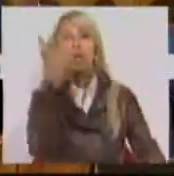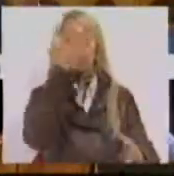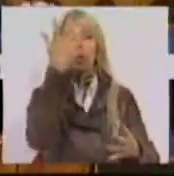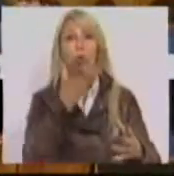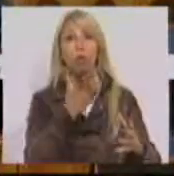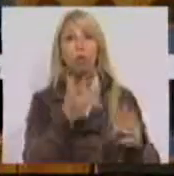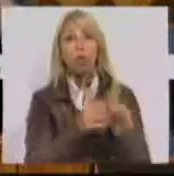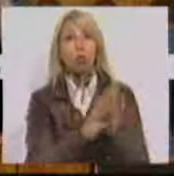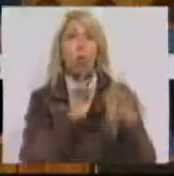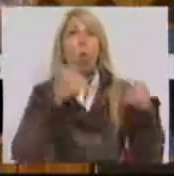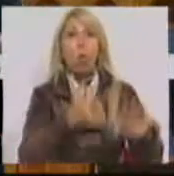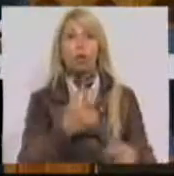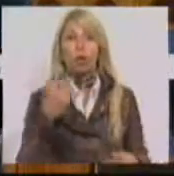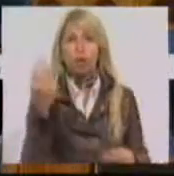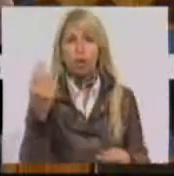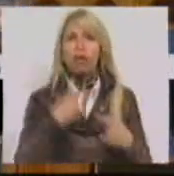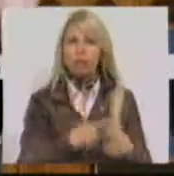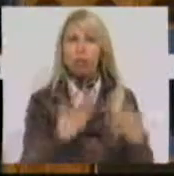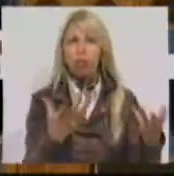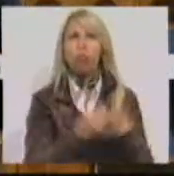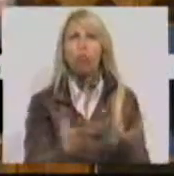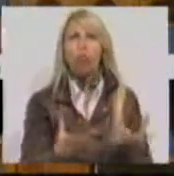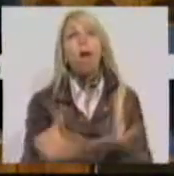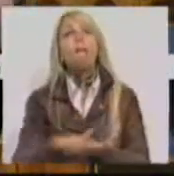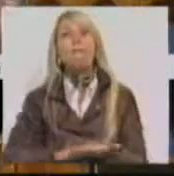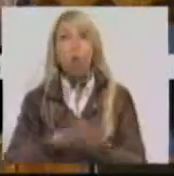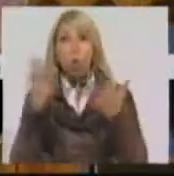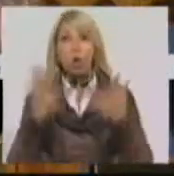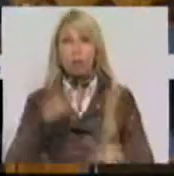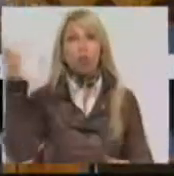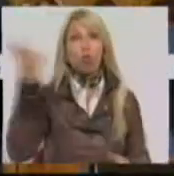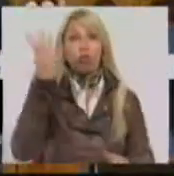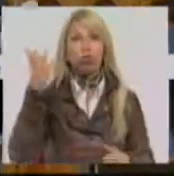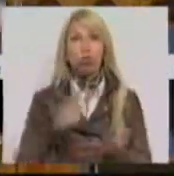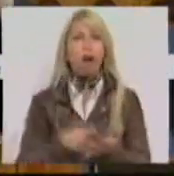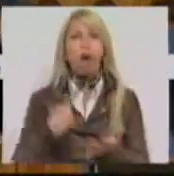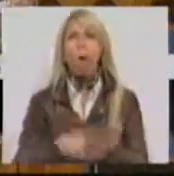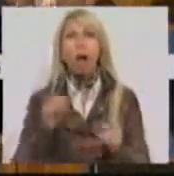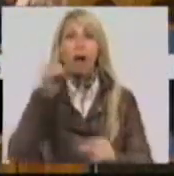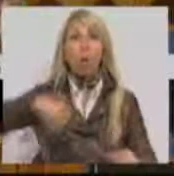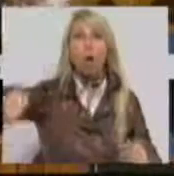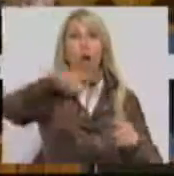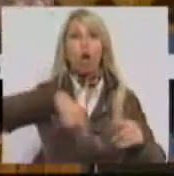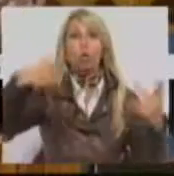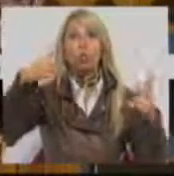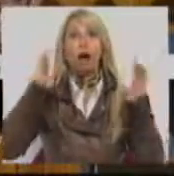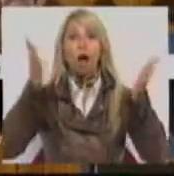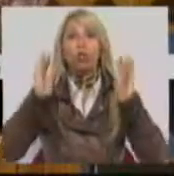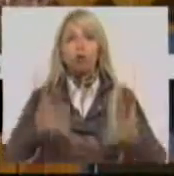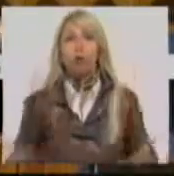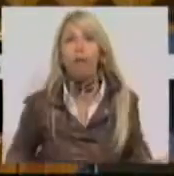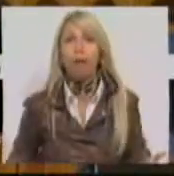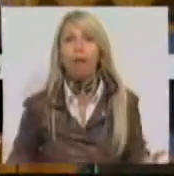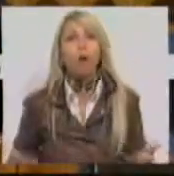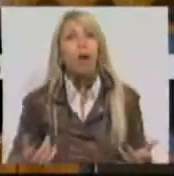outras despesas, quando basicamente o orçamento da cultura não paga uma rotunda de autoestrada, eu nunca pensei ter de usar este